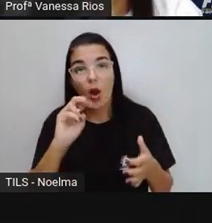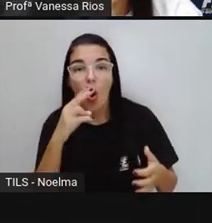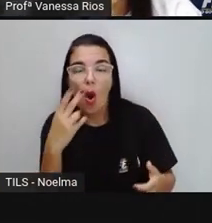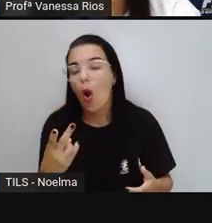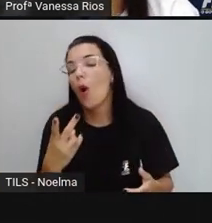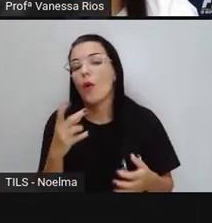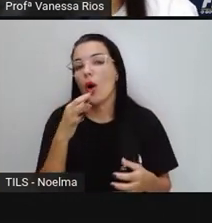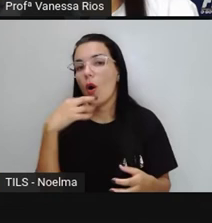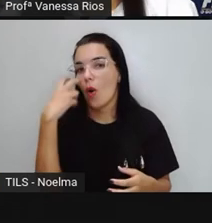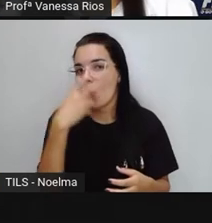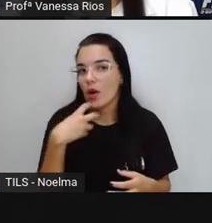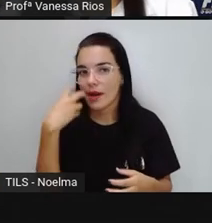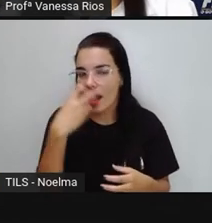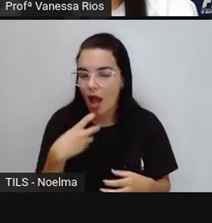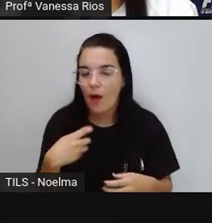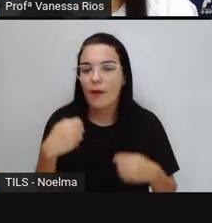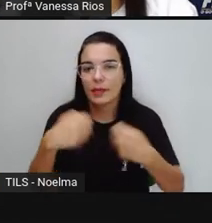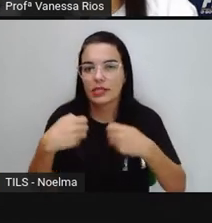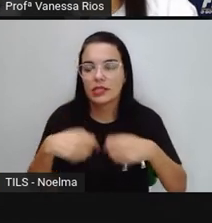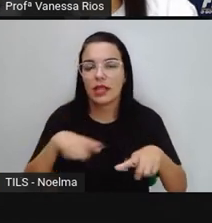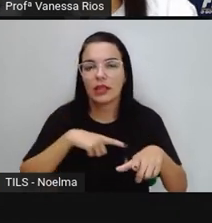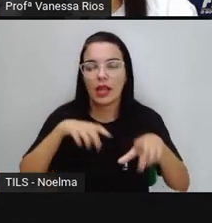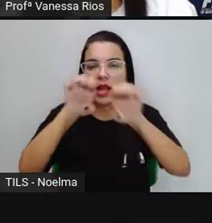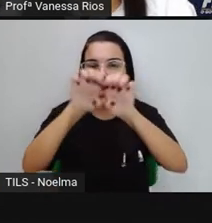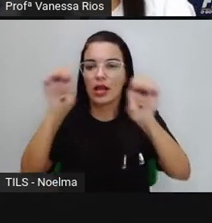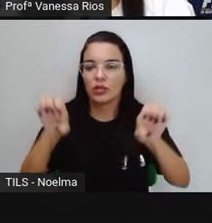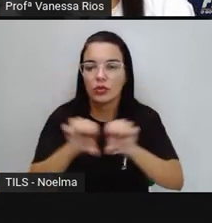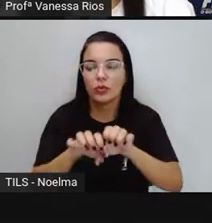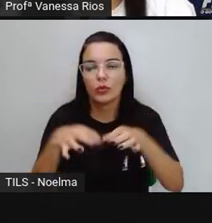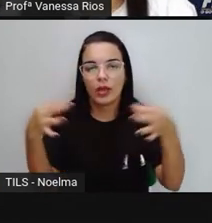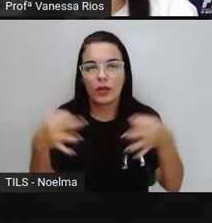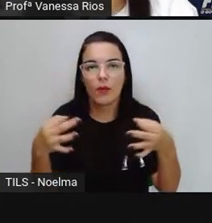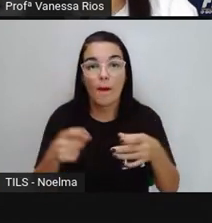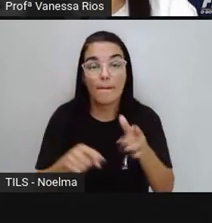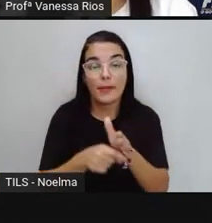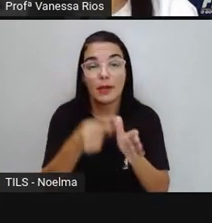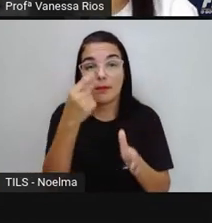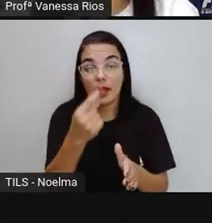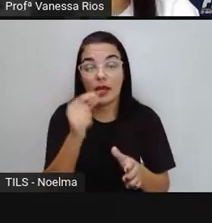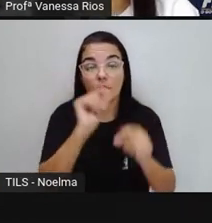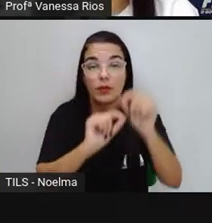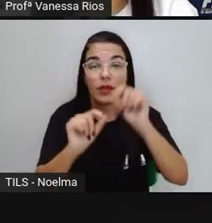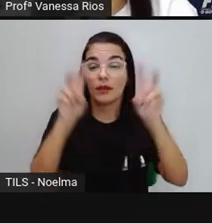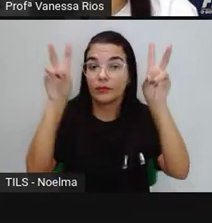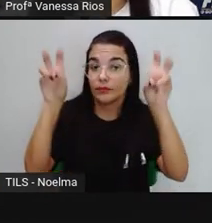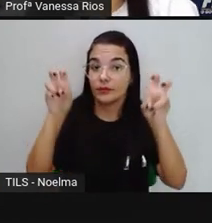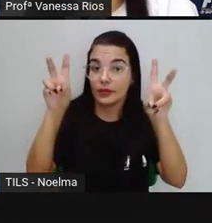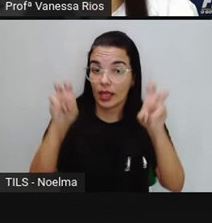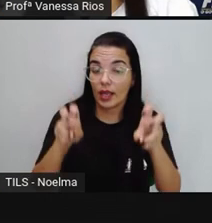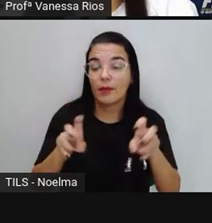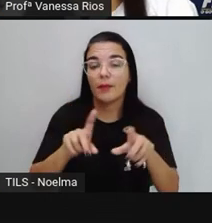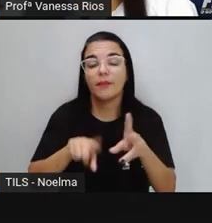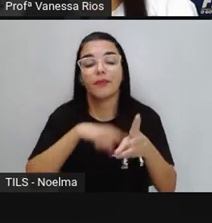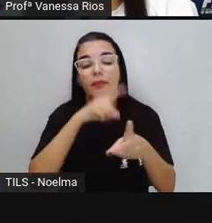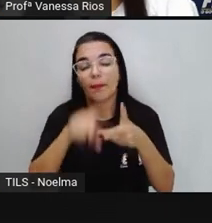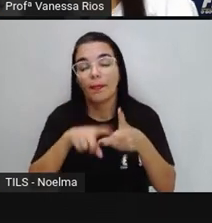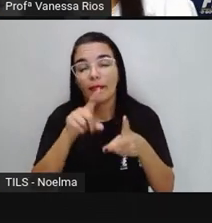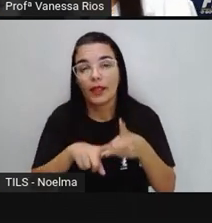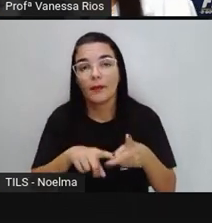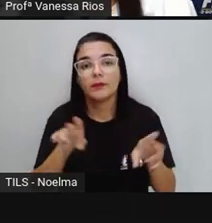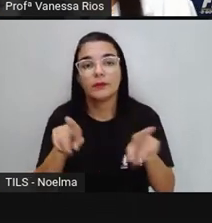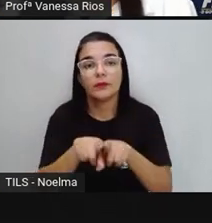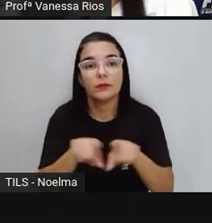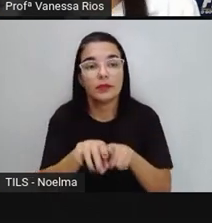apresentação do tema e depois a emissão da opinião para que o leitor ou ouvinte, né, possa aí